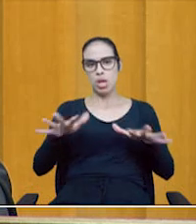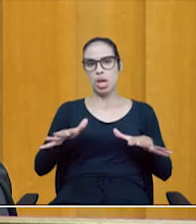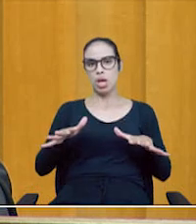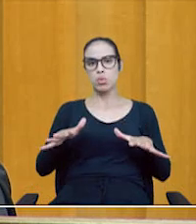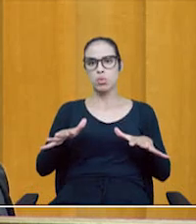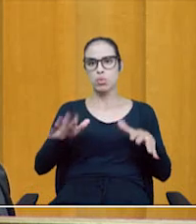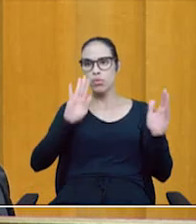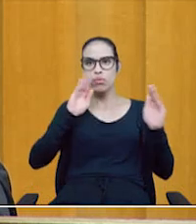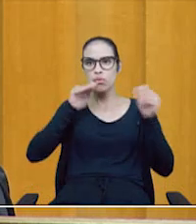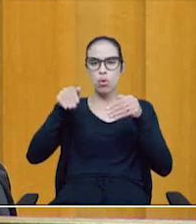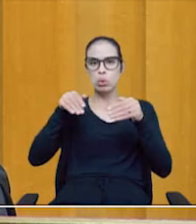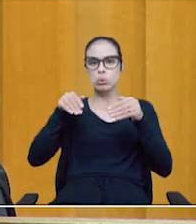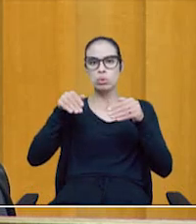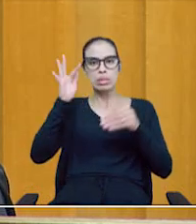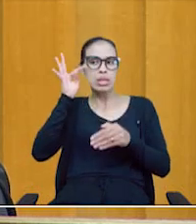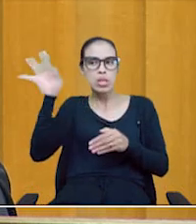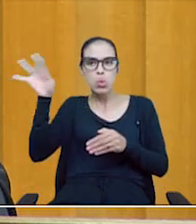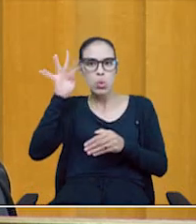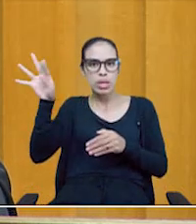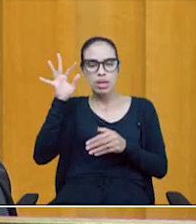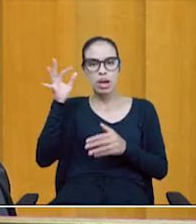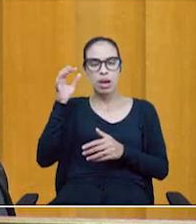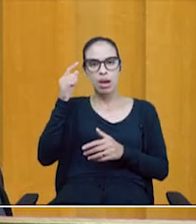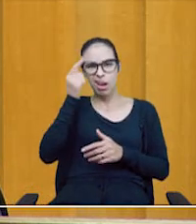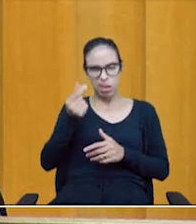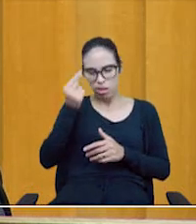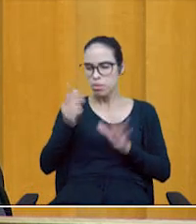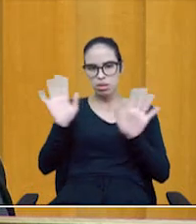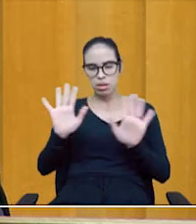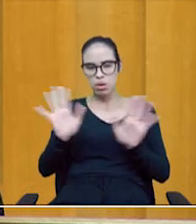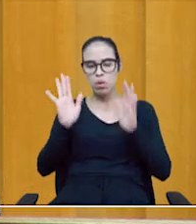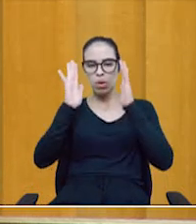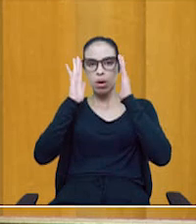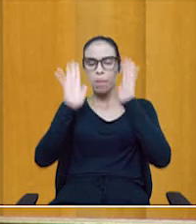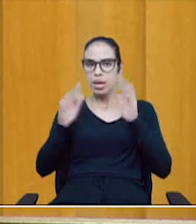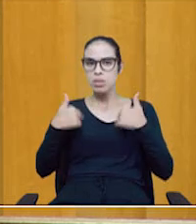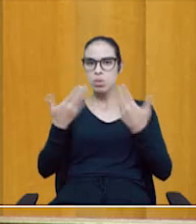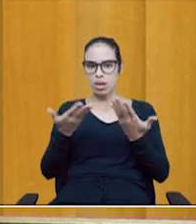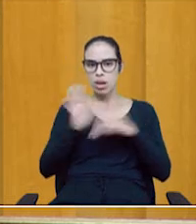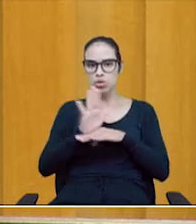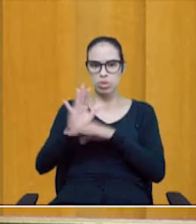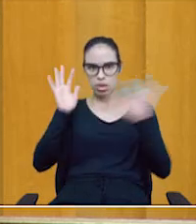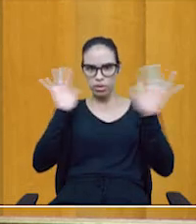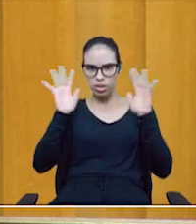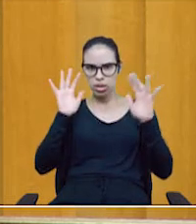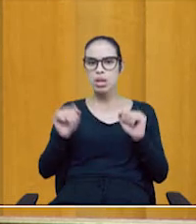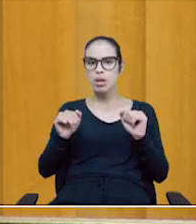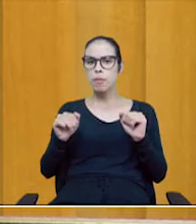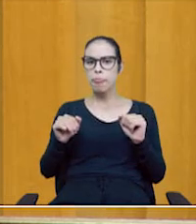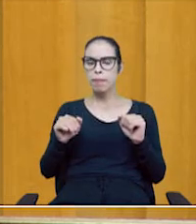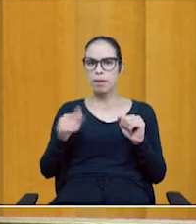mas eu gostaria de trazer algumas reflexões sobre essa realidade. Deixa eu só verificar se nós estamos conseguindo...